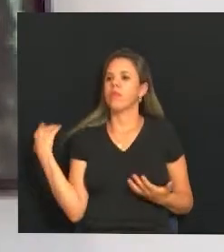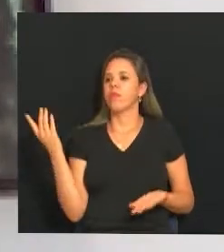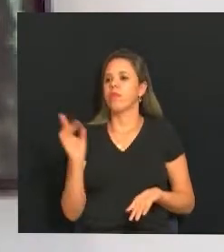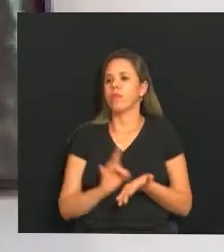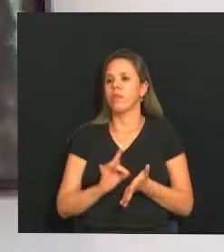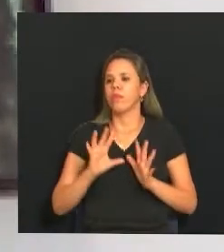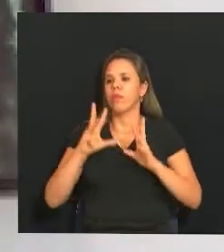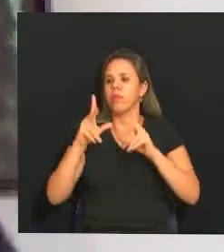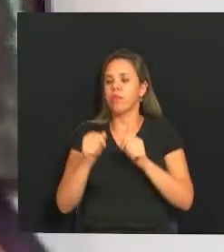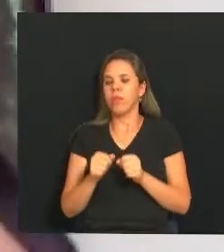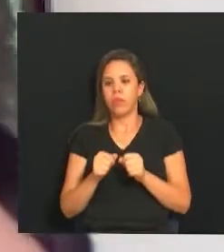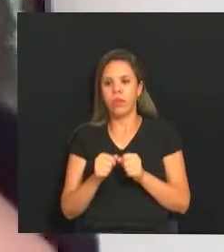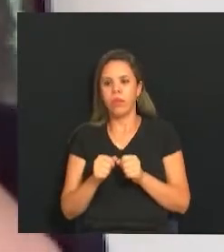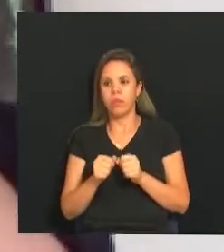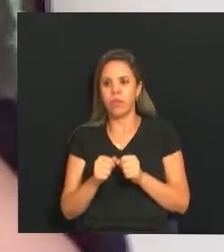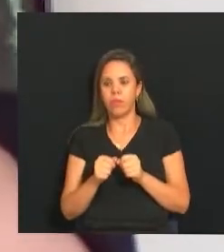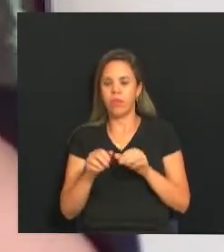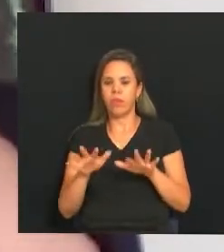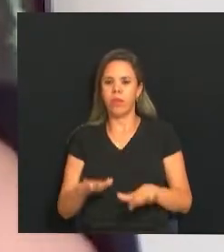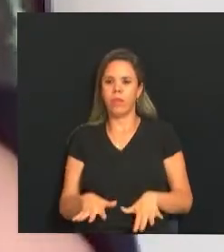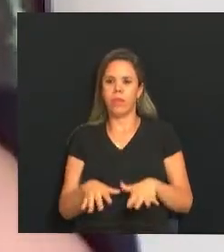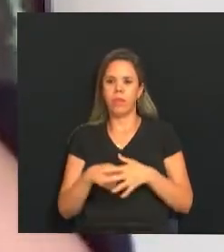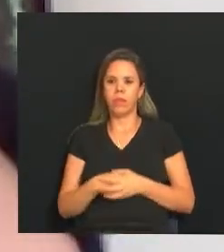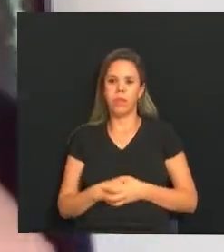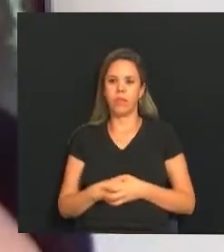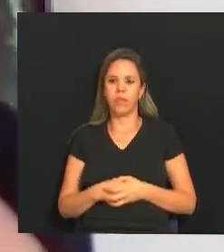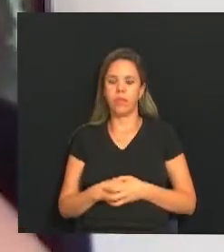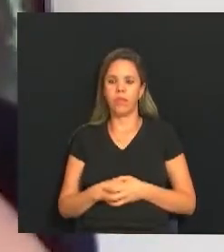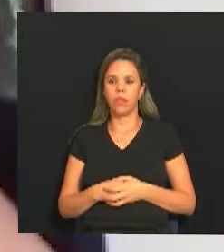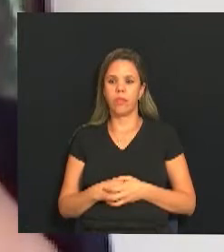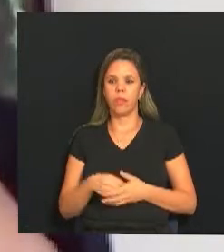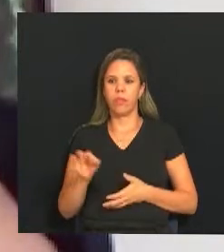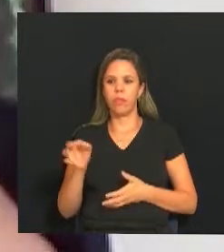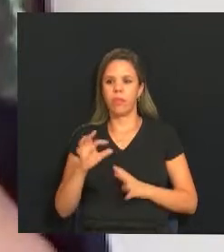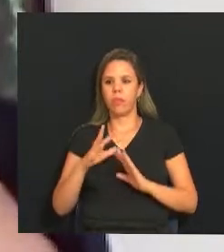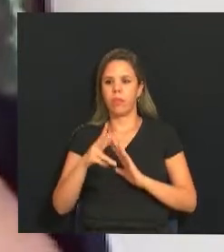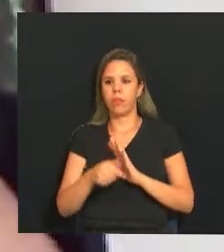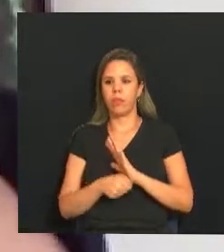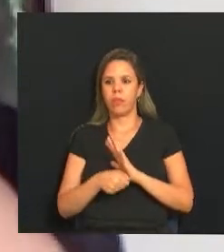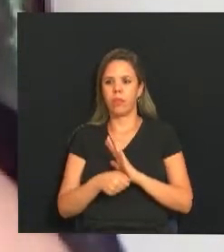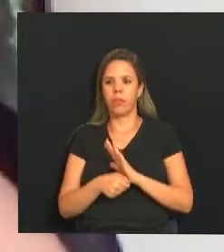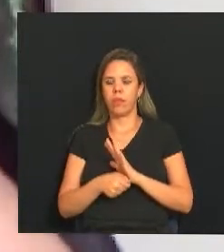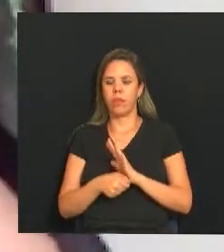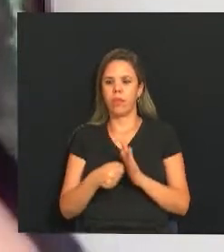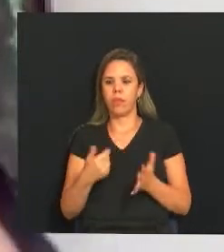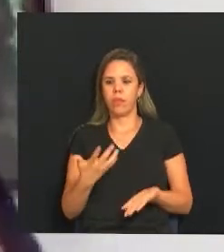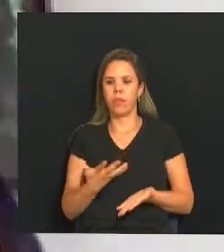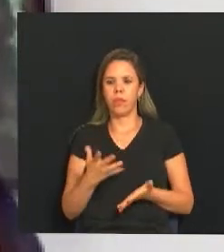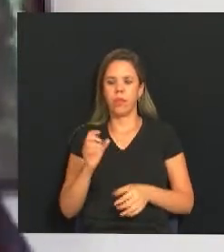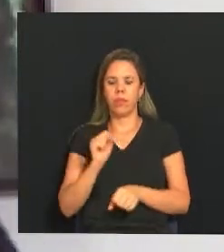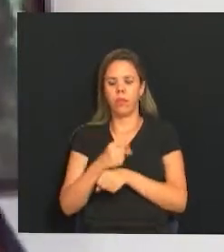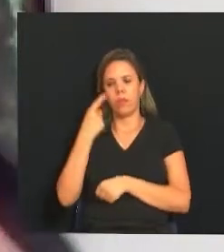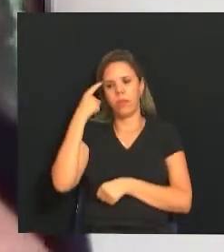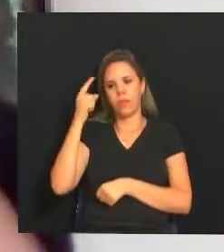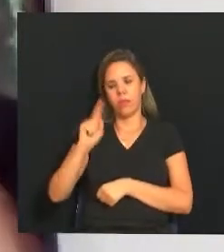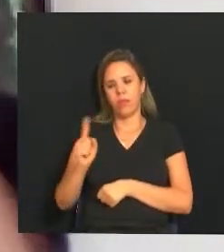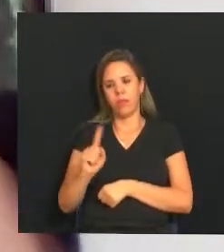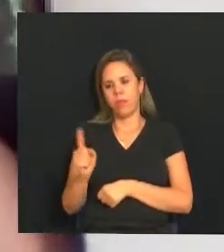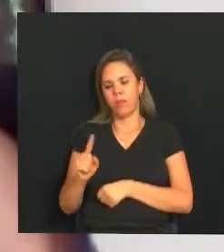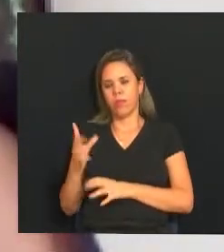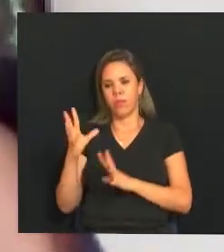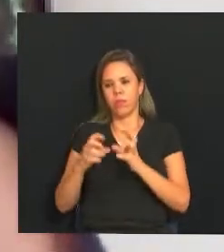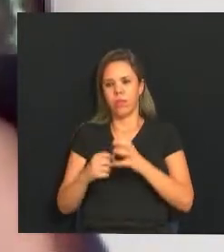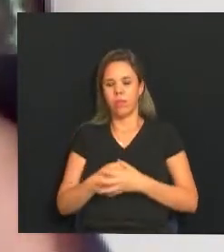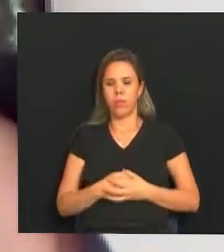realmente, todo o restante ele acaba ficando ali de lado, e, com certeza, o meio ambiente é um que a gente não se para pensar no meio de um